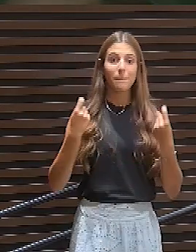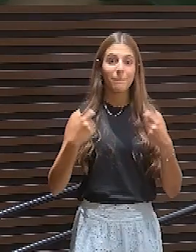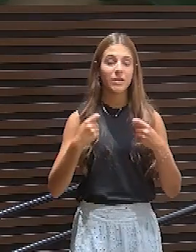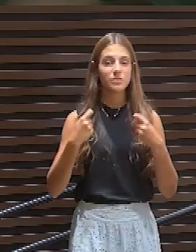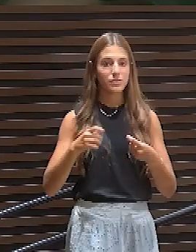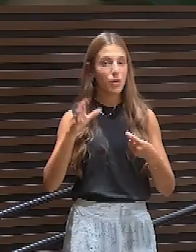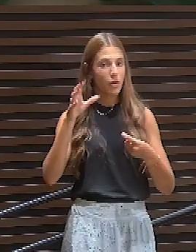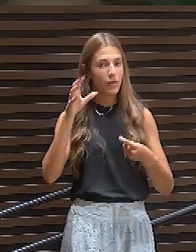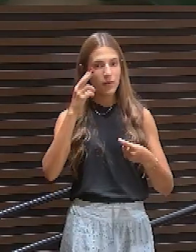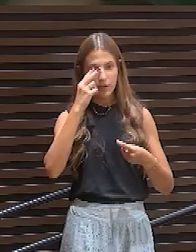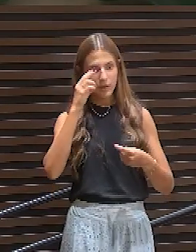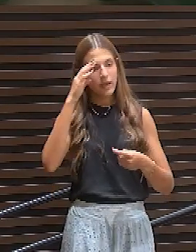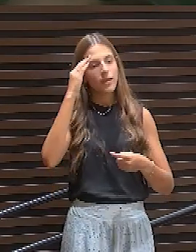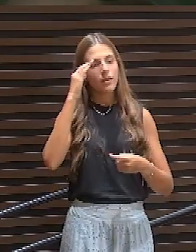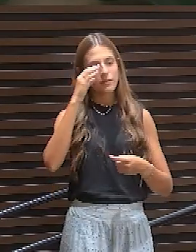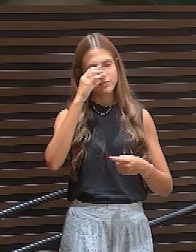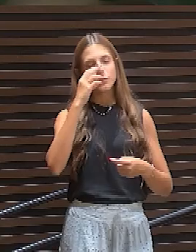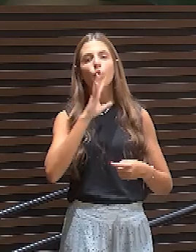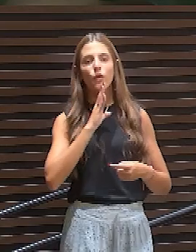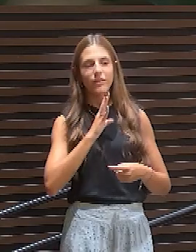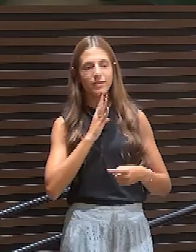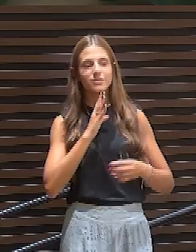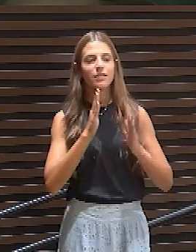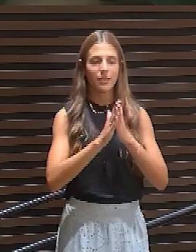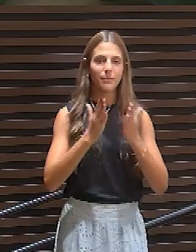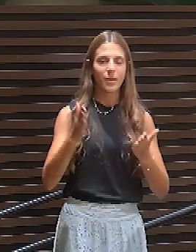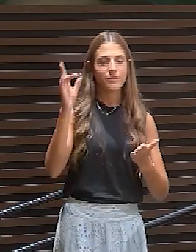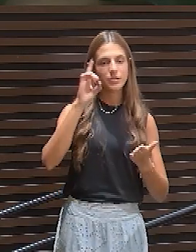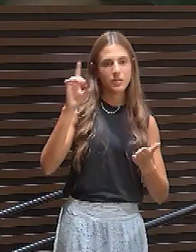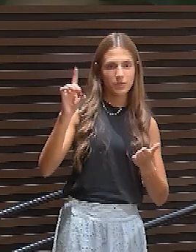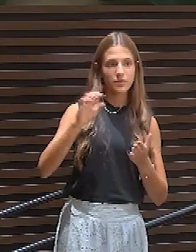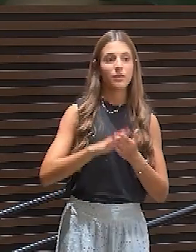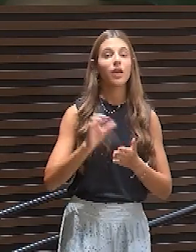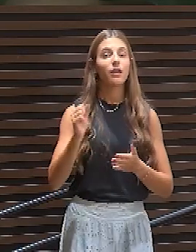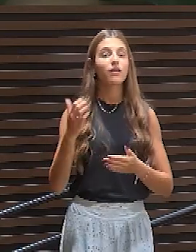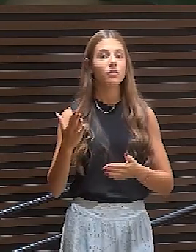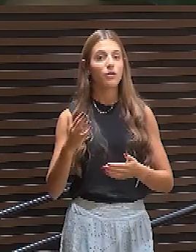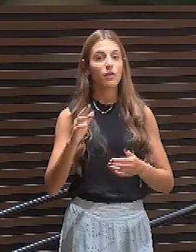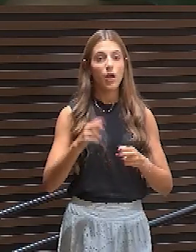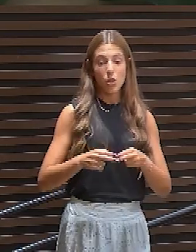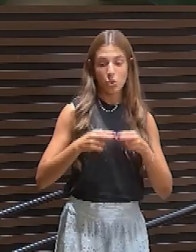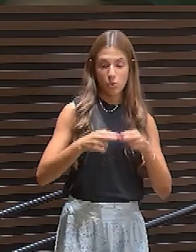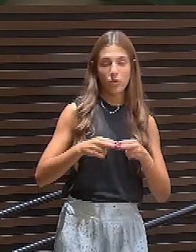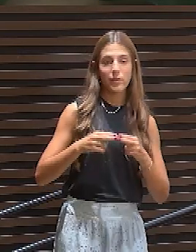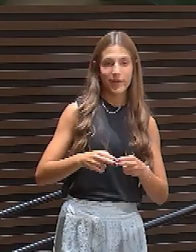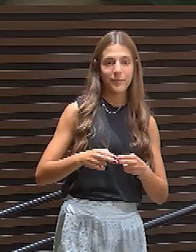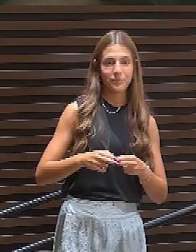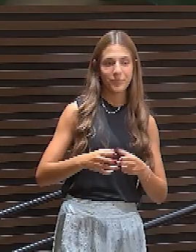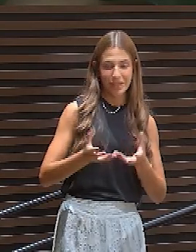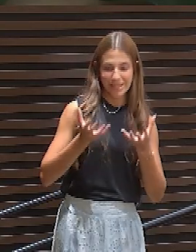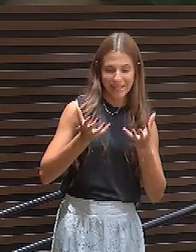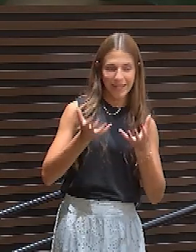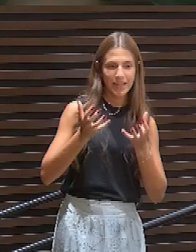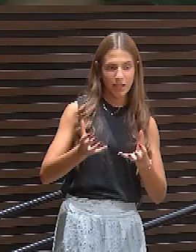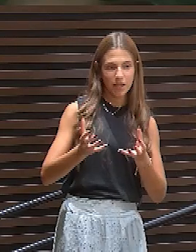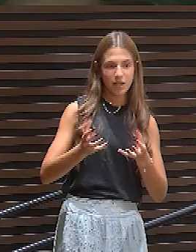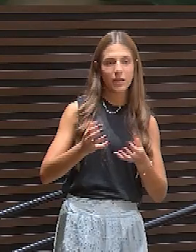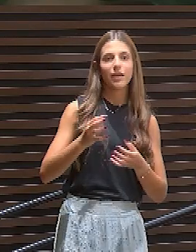Ele foi uma pessoa que estava disposta a ouvir e a obedecer.